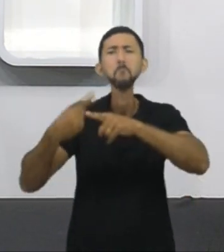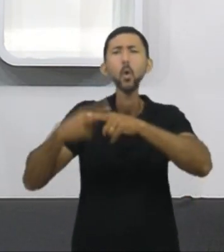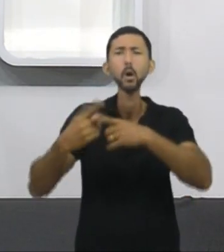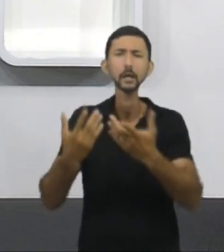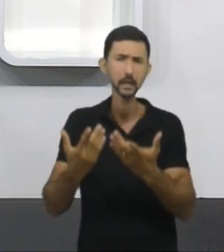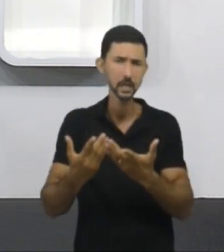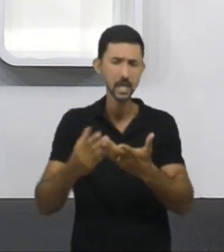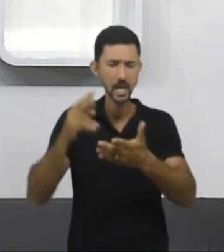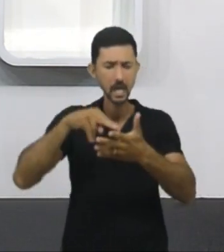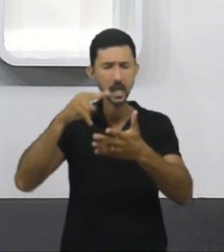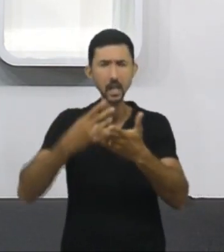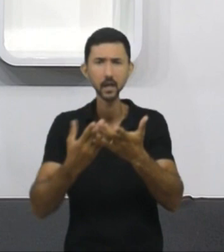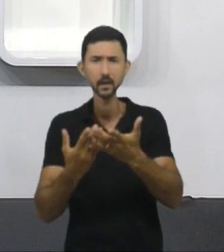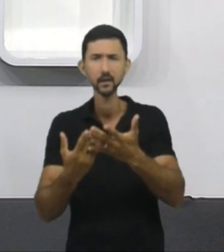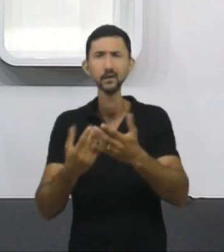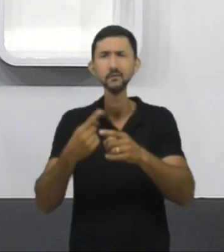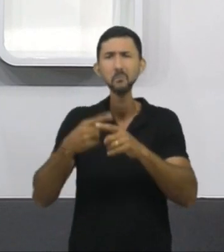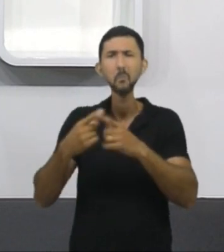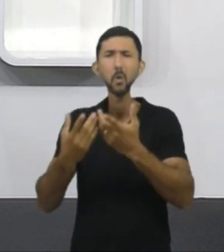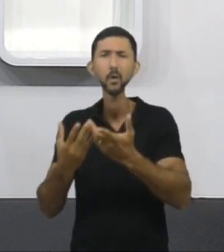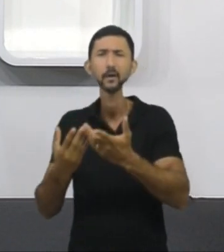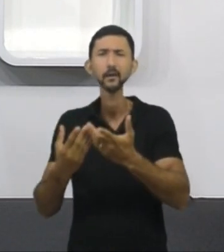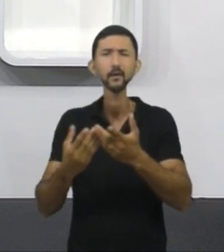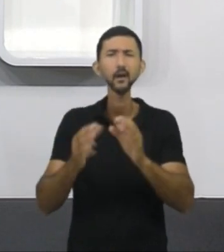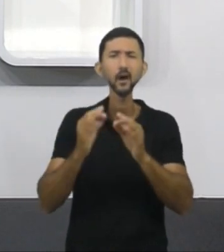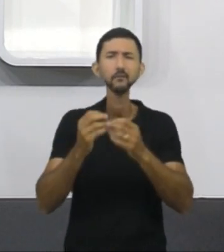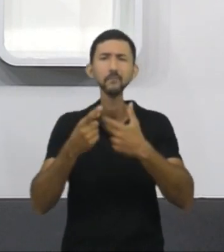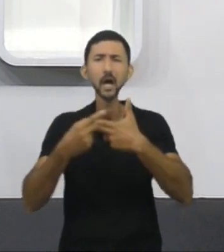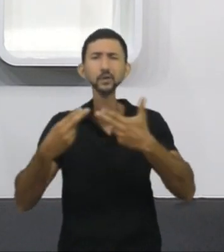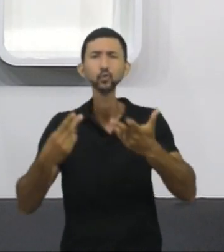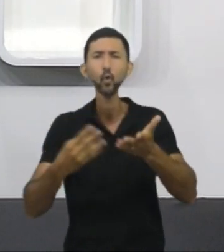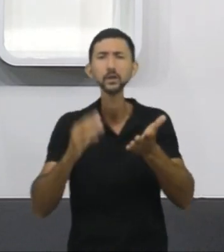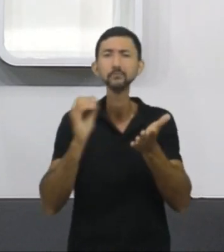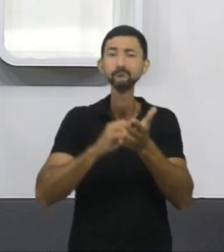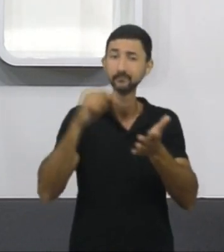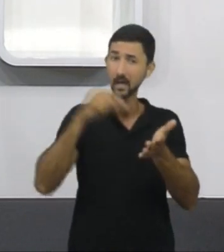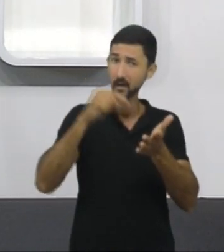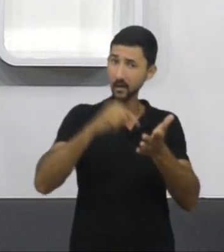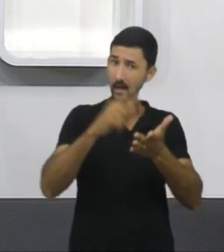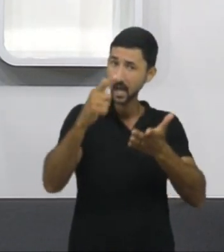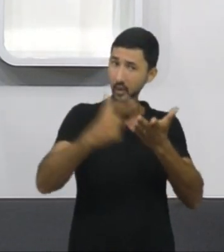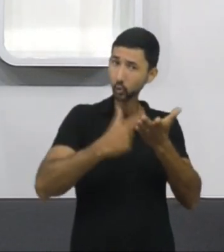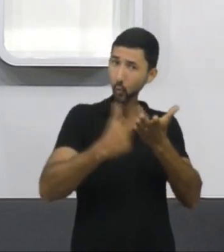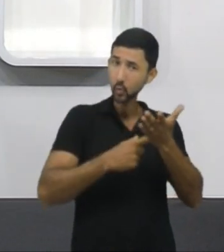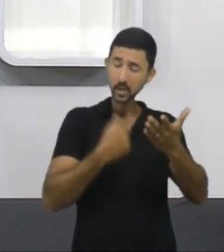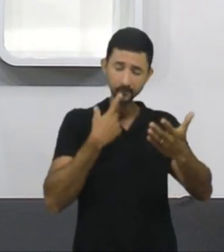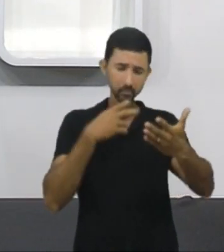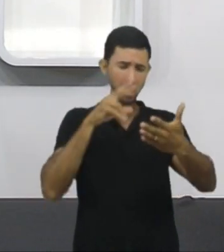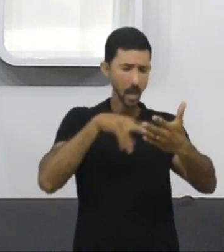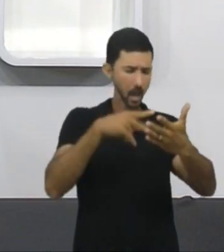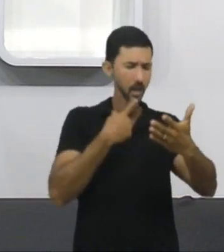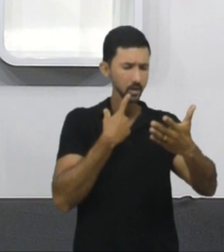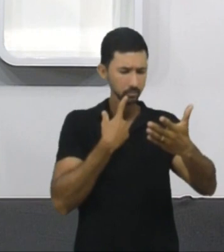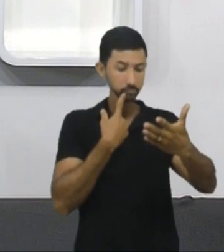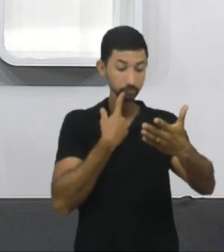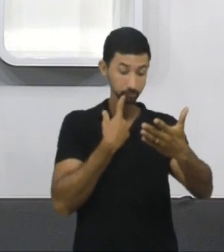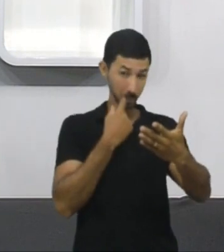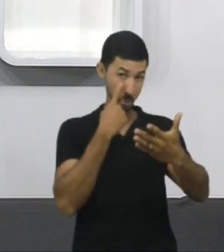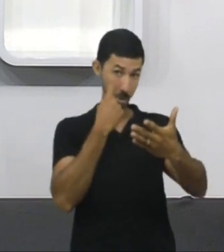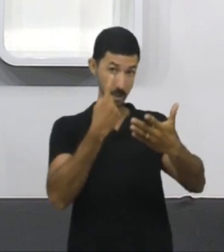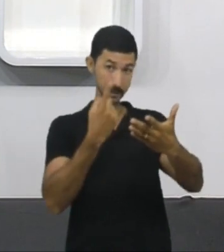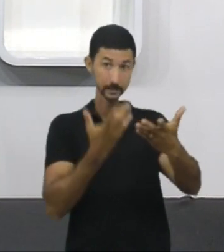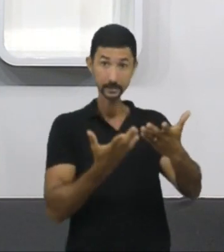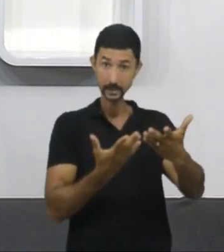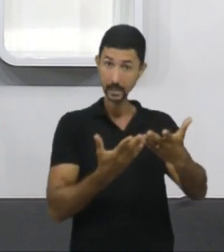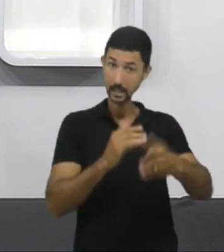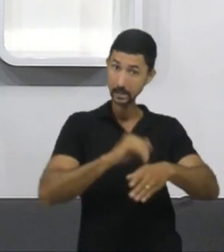são os meus porquês, quais são os elementos que existem no livro que eu tenho e que fazem com que eu possa